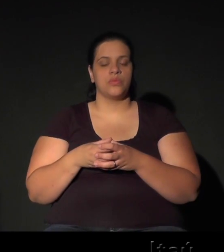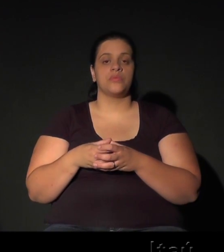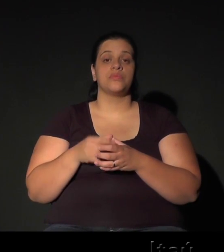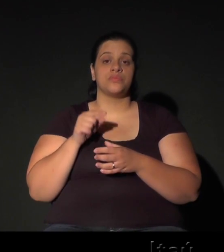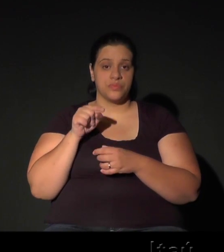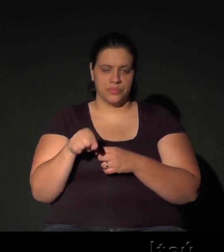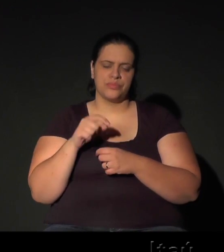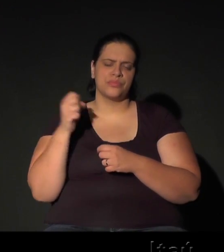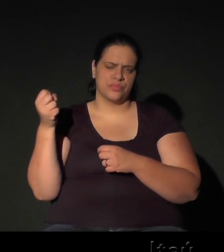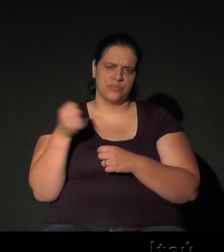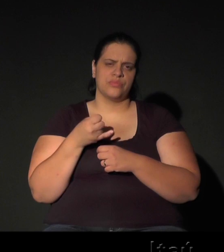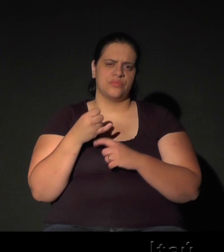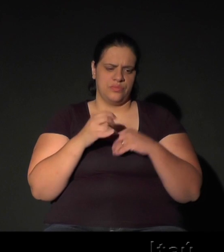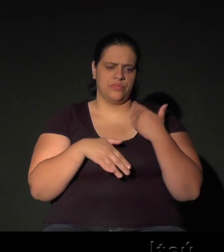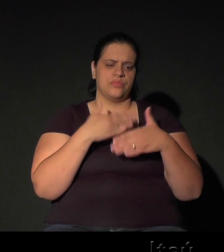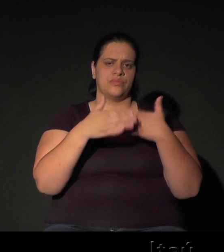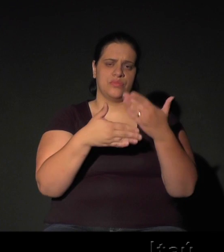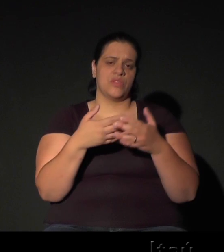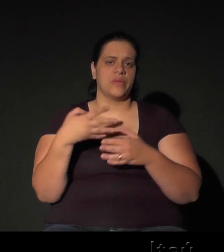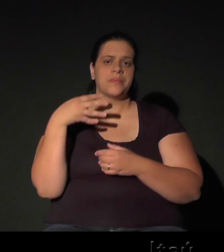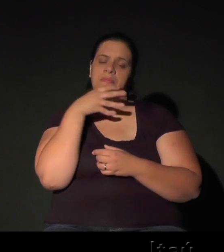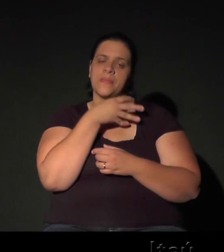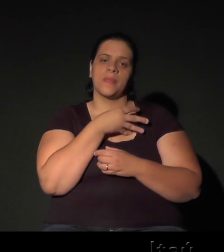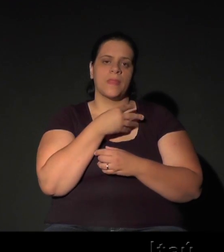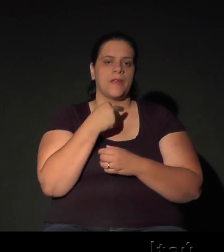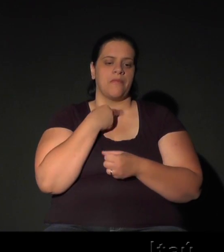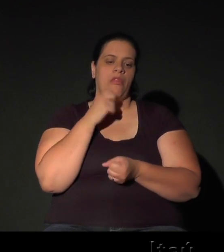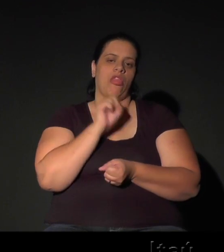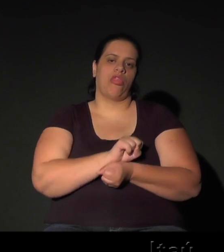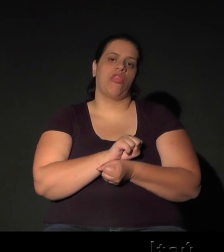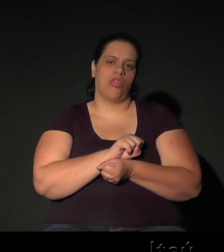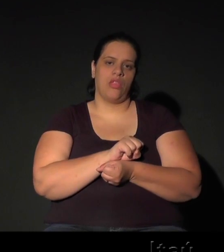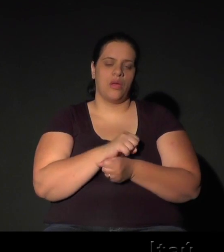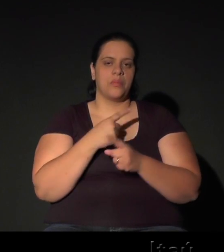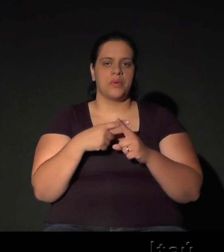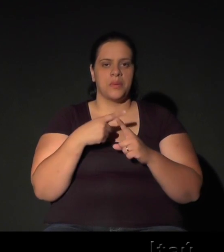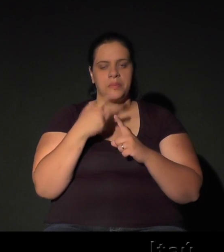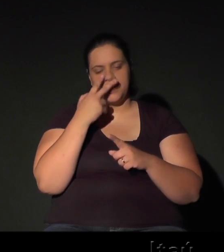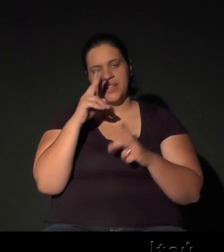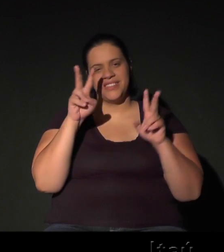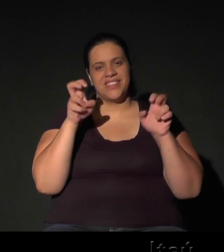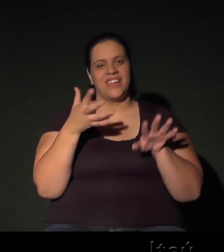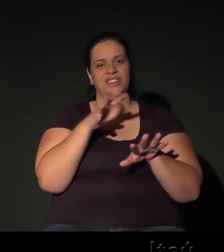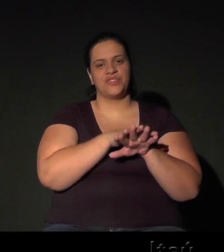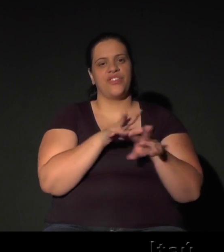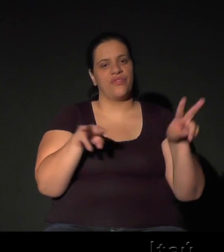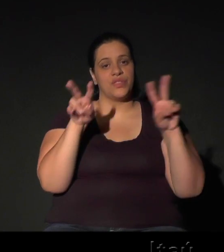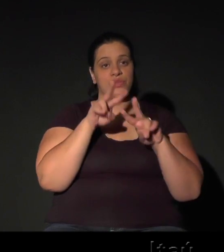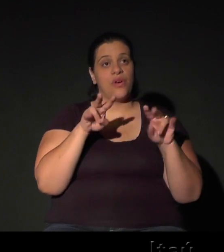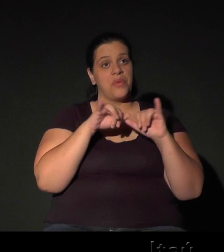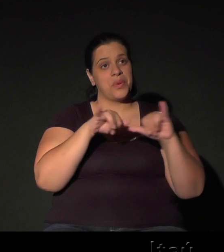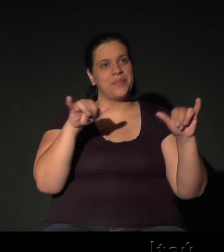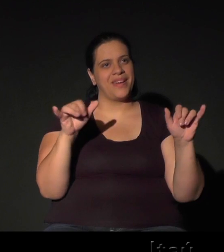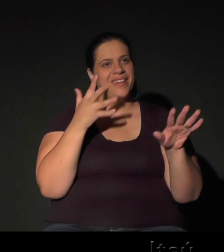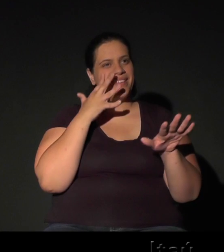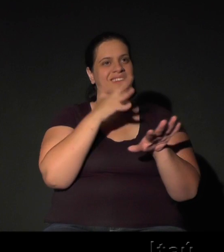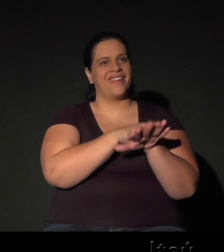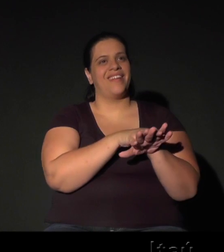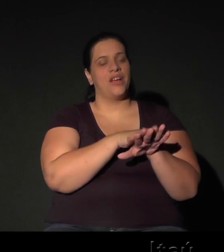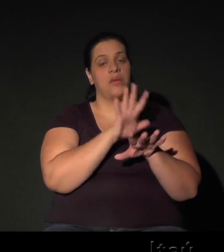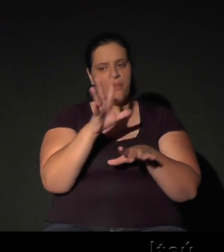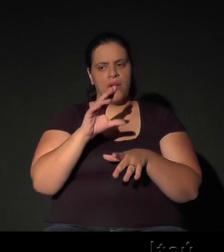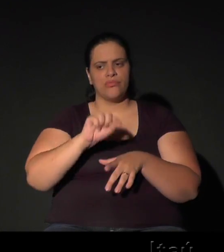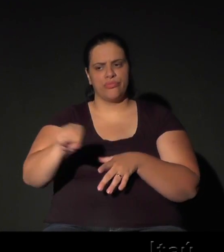nesse sentido é sim né o avanço claroo que a gente não pode parar nisso que eu chamo de inclusão visual você inclui na propaganda mas as